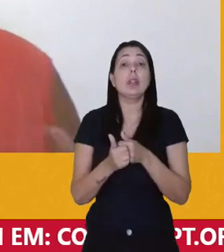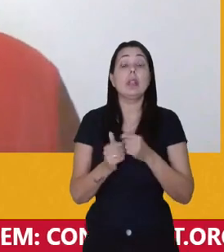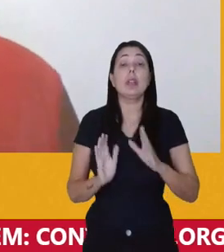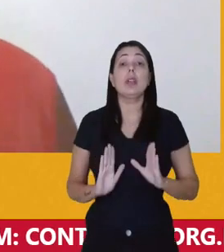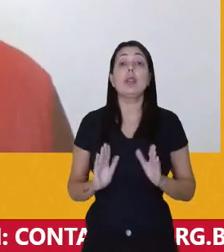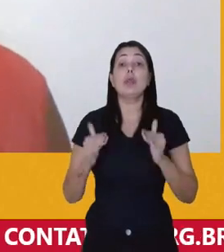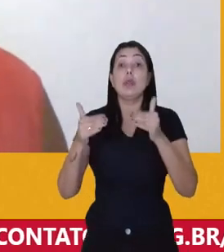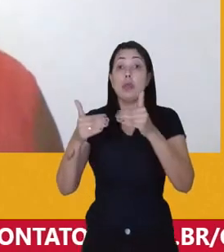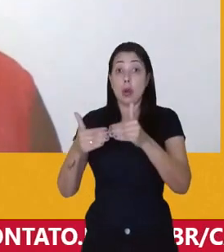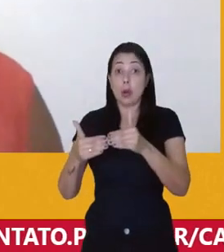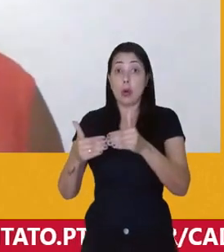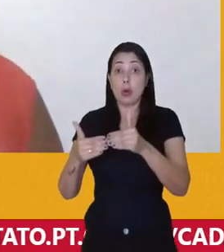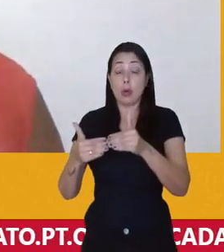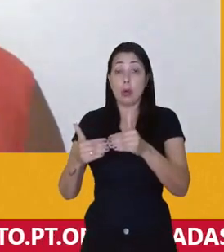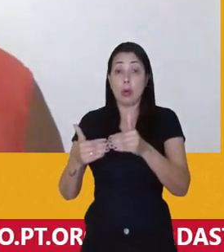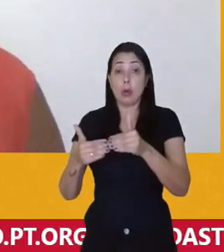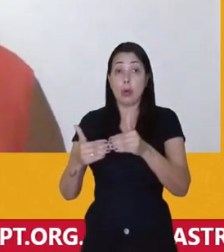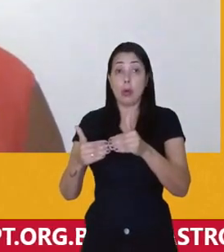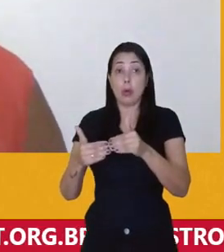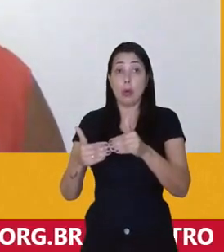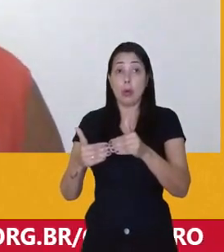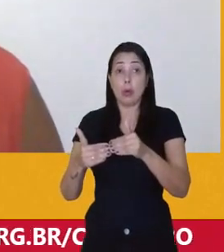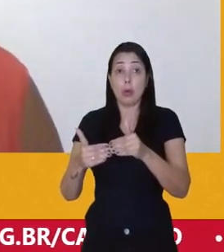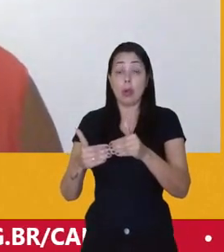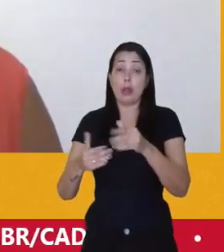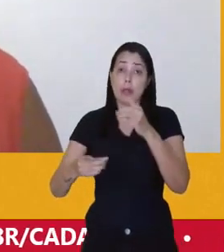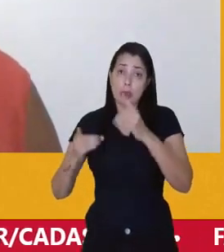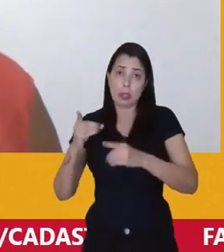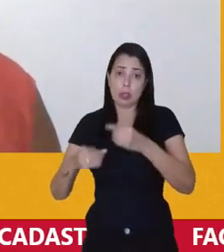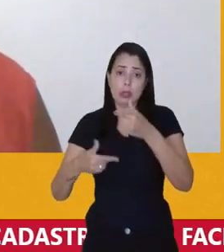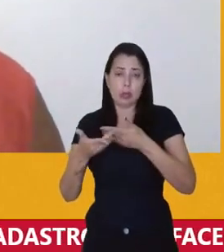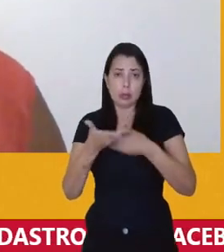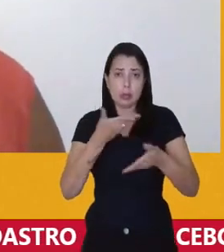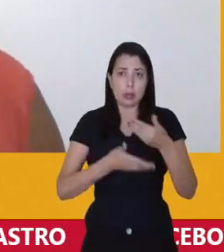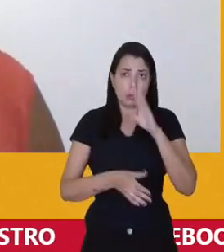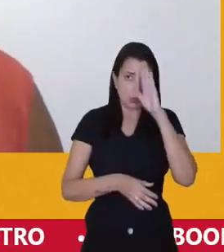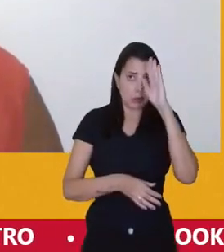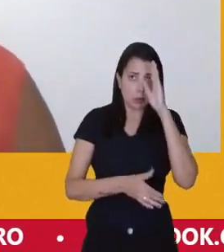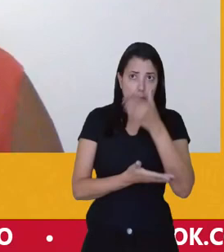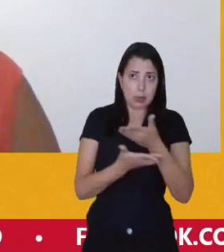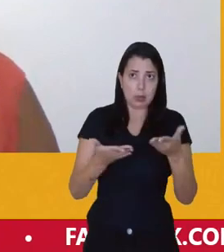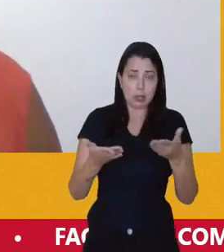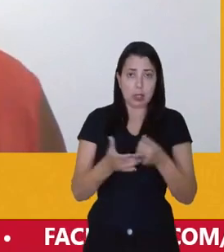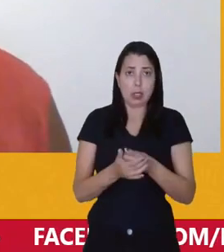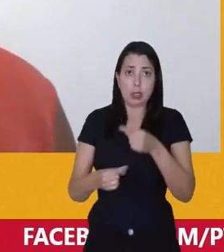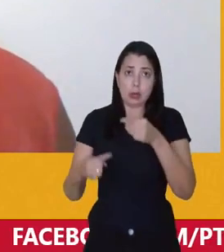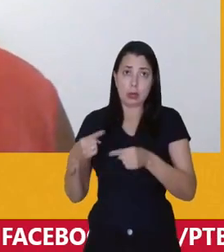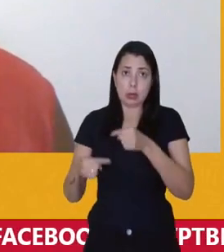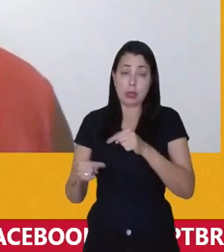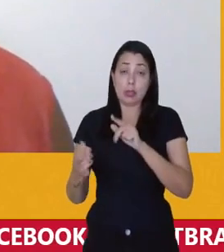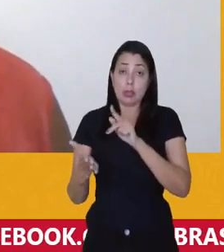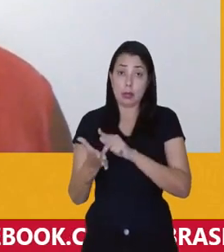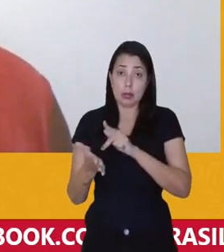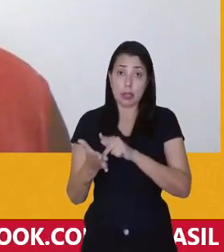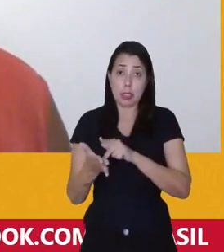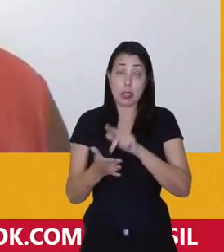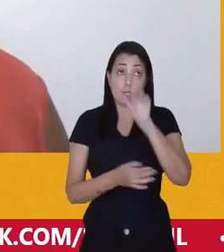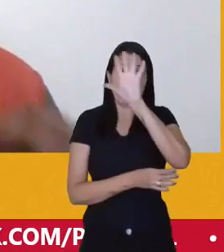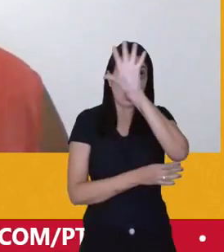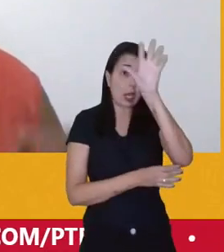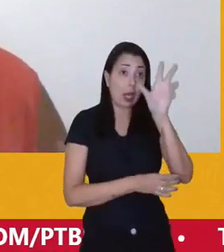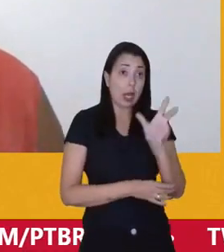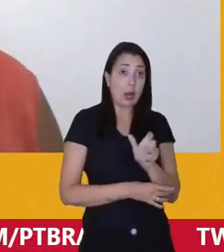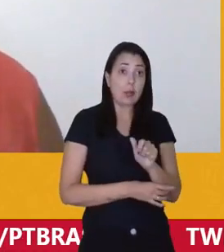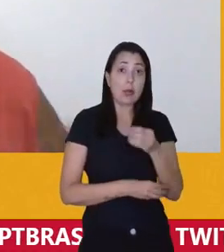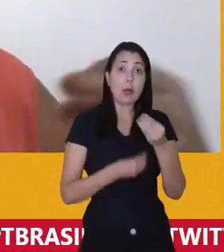pautado em outros autores que vêm discutindo a questão racial, principalmente vêm discutindo a realidade africana,